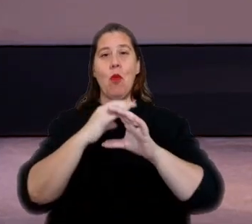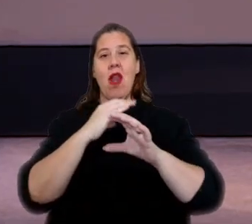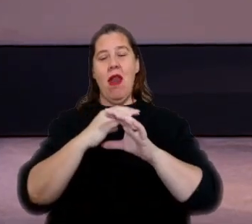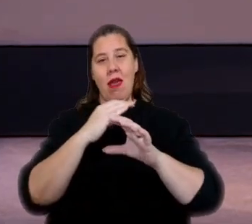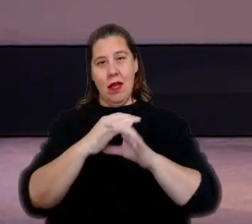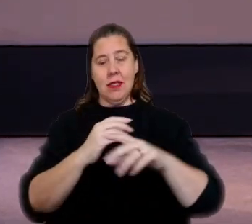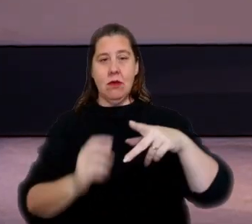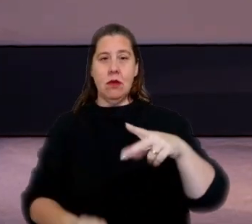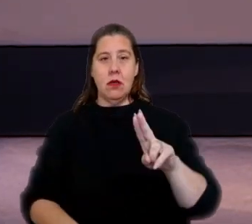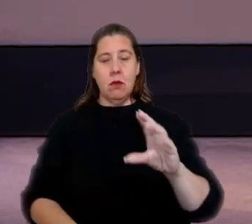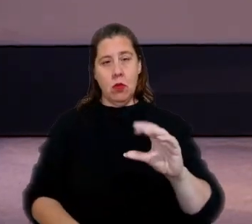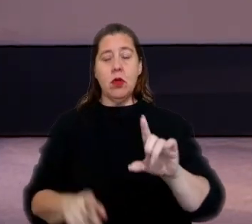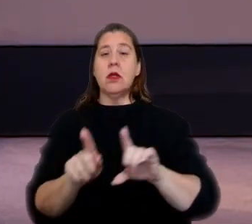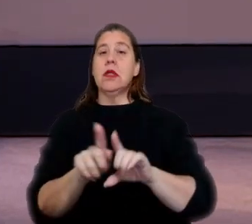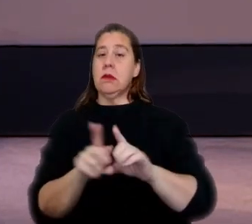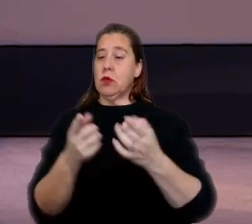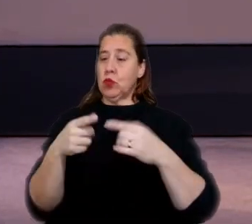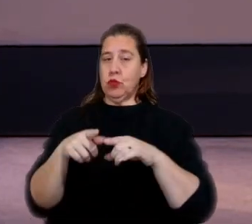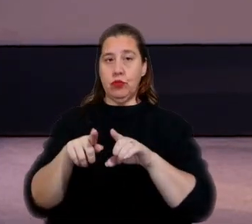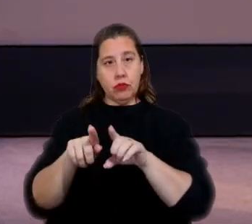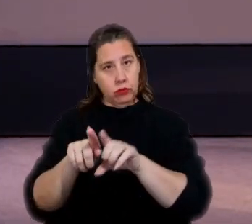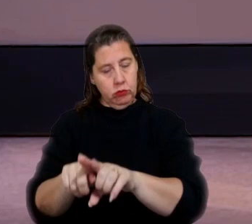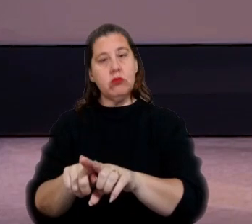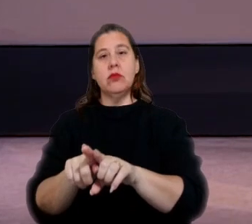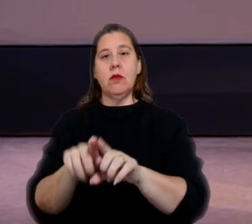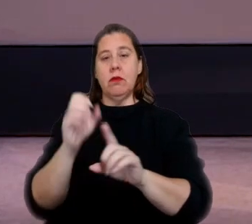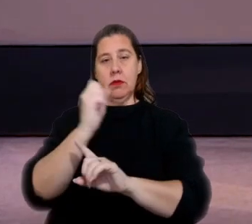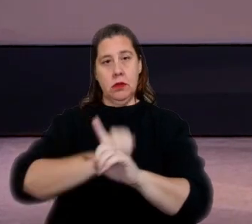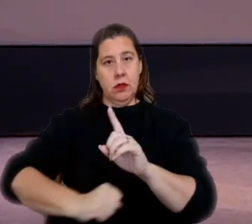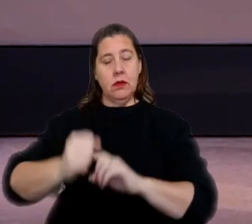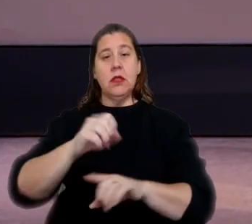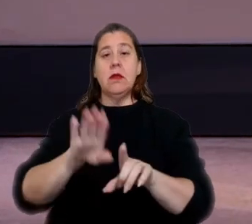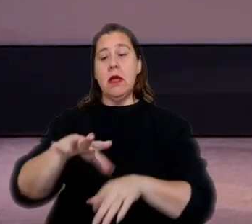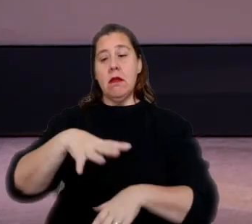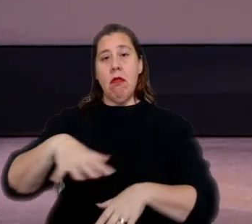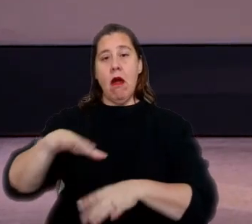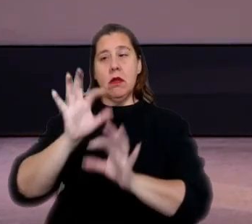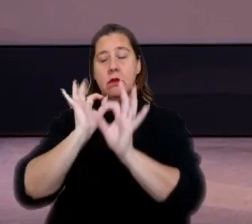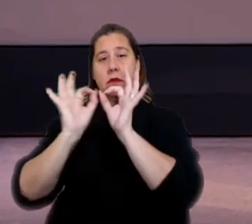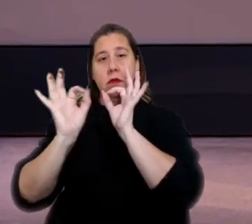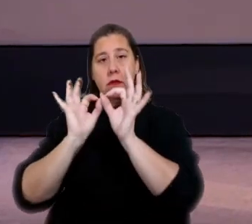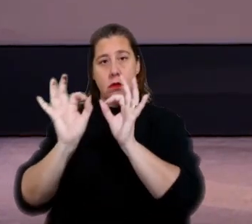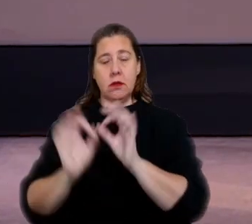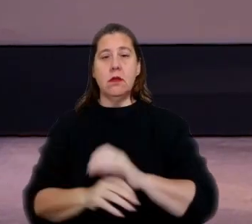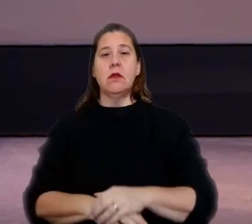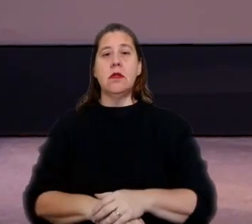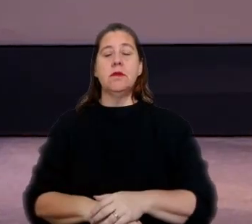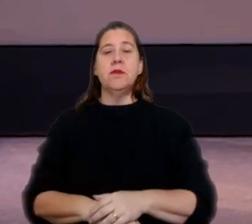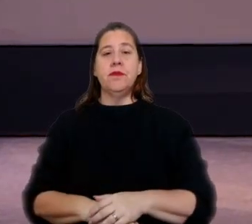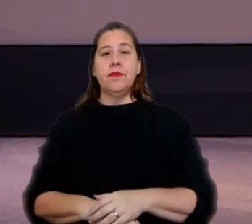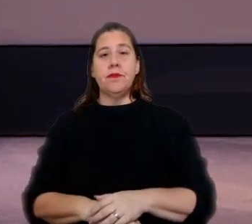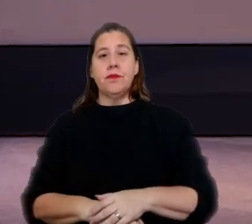pela PUC São Paulo. Ela também é membro filiado da nossa sociedade e do Departamento de Psicanálise